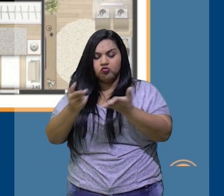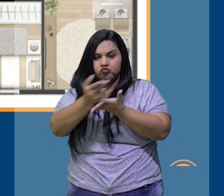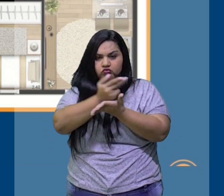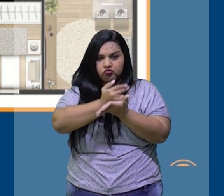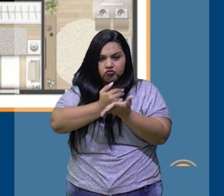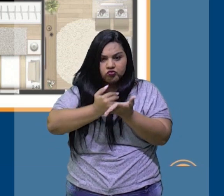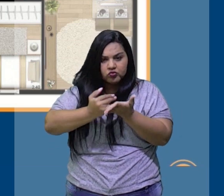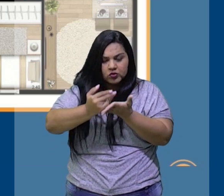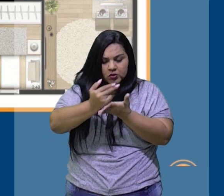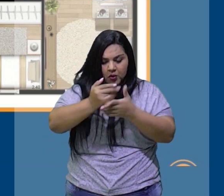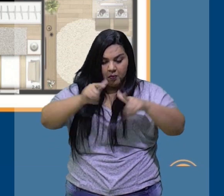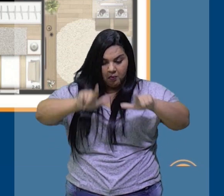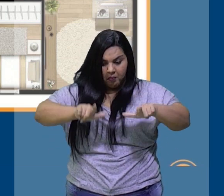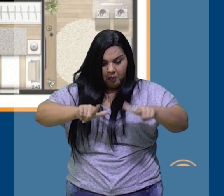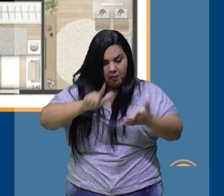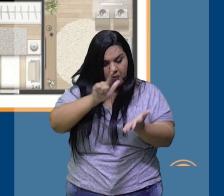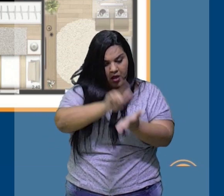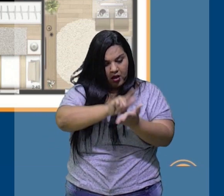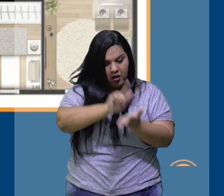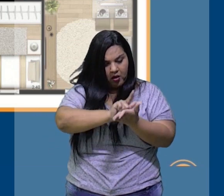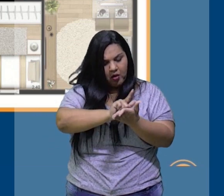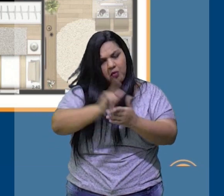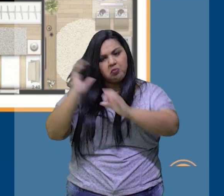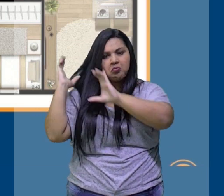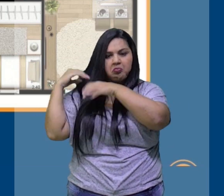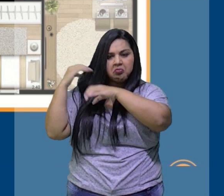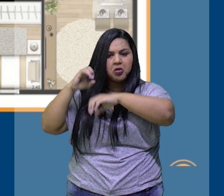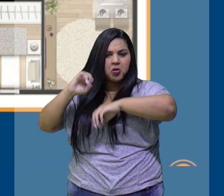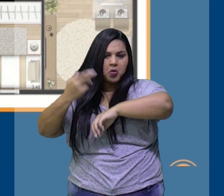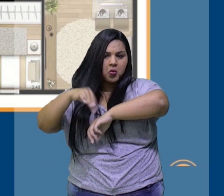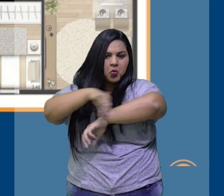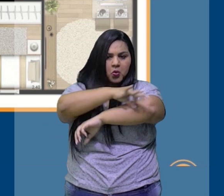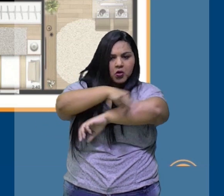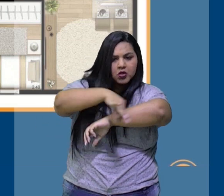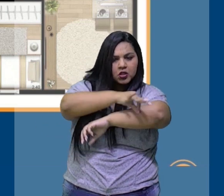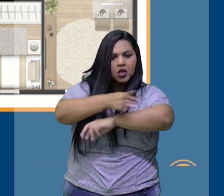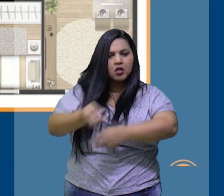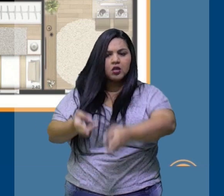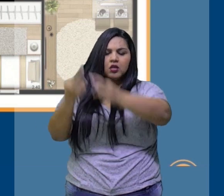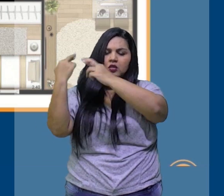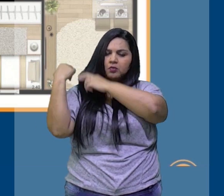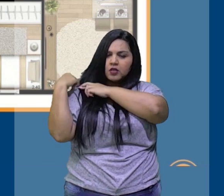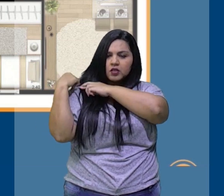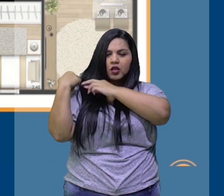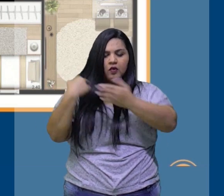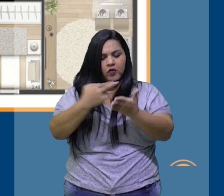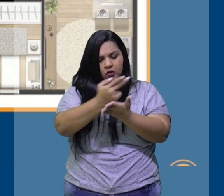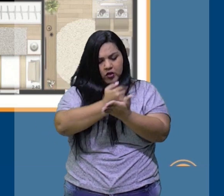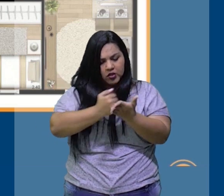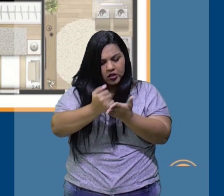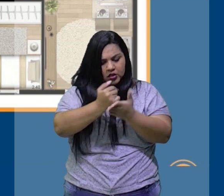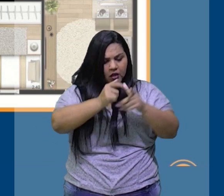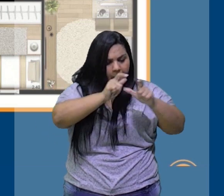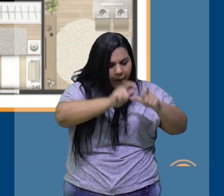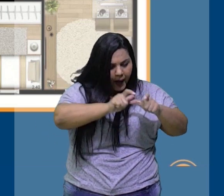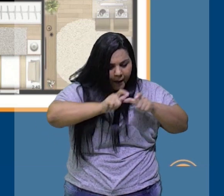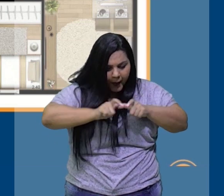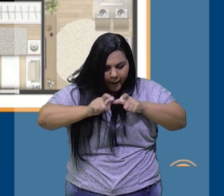ali de uma folha, né? O arquiteto, o engenheiro que vai ficar responsável, ele vai desenhar cada espaço e